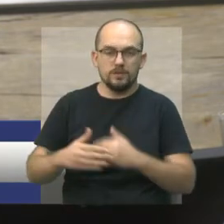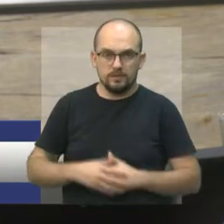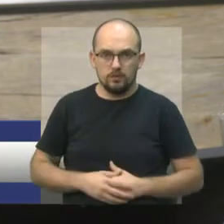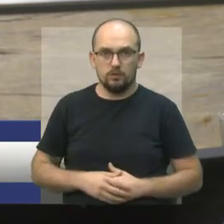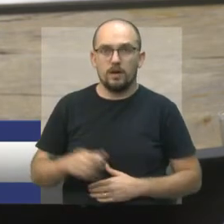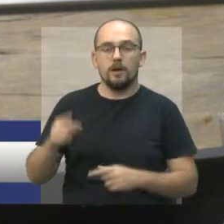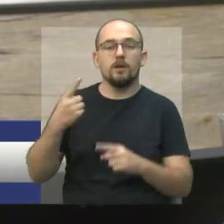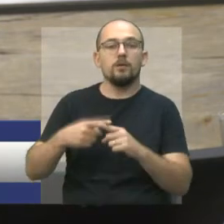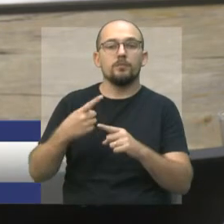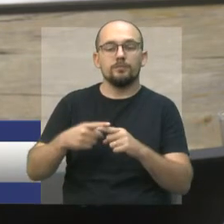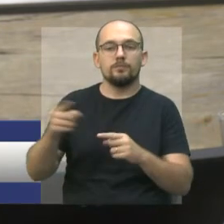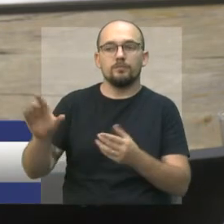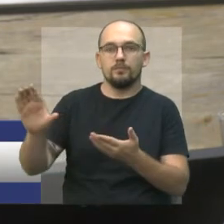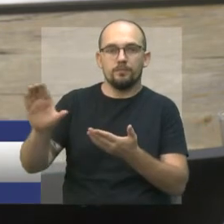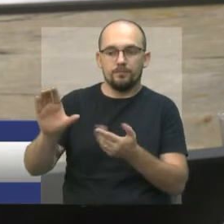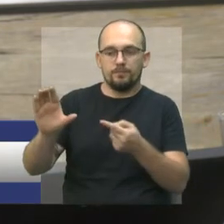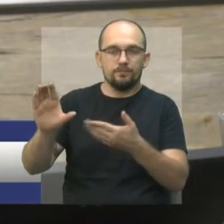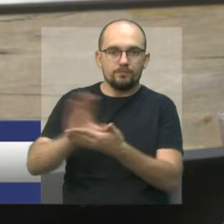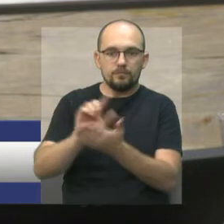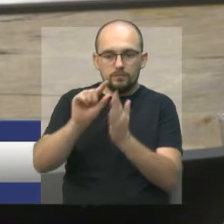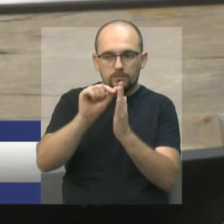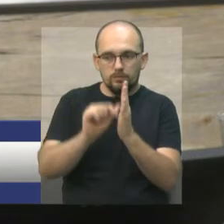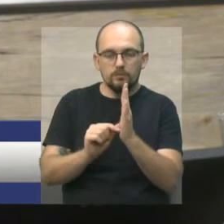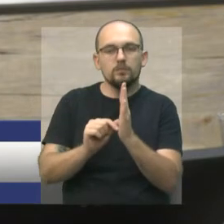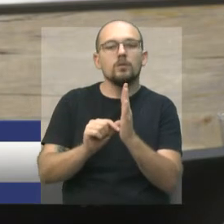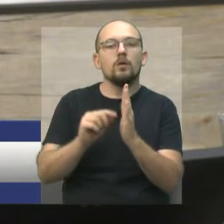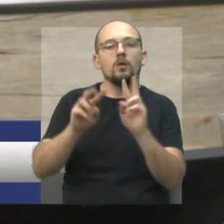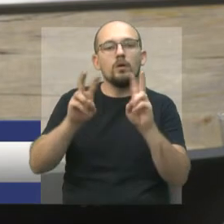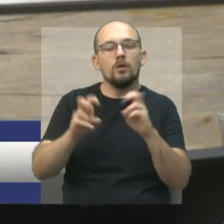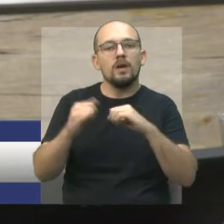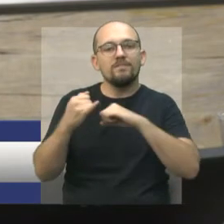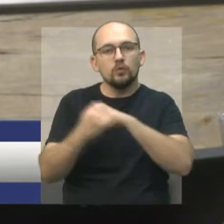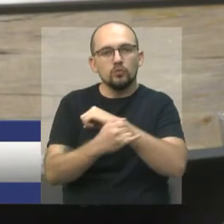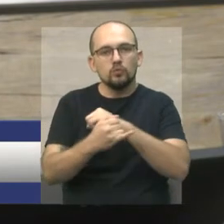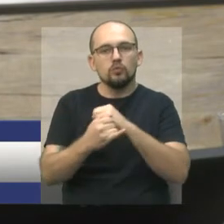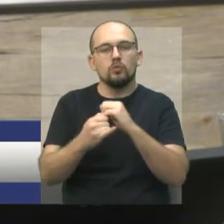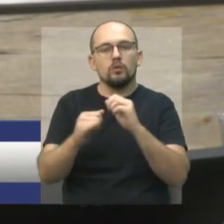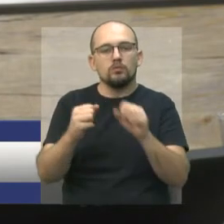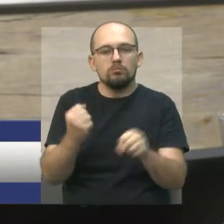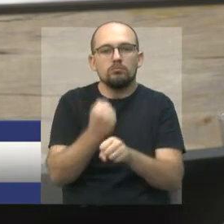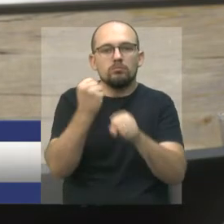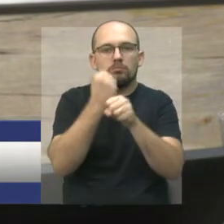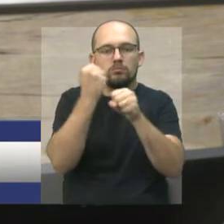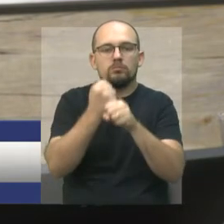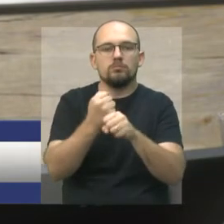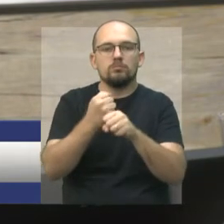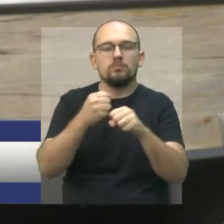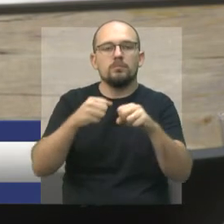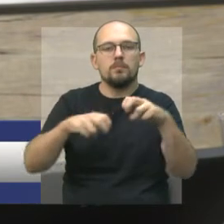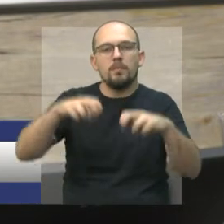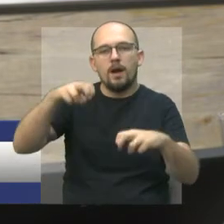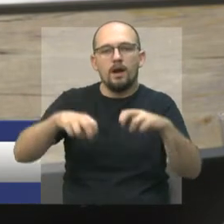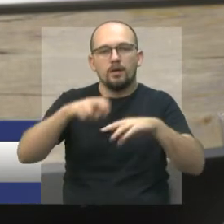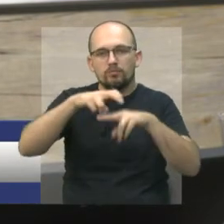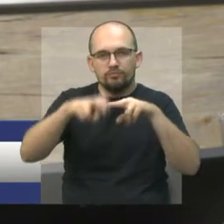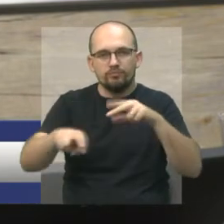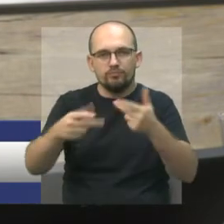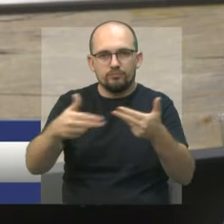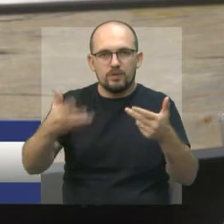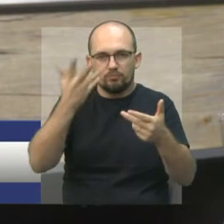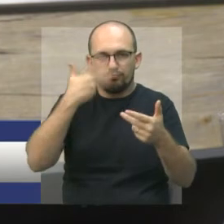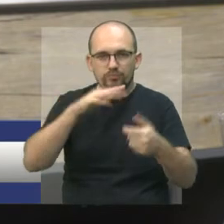recursos à promoção dos investimentos necessários à infraestrutura para a reconstrução dos parques infantis do município de Jaú já